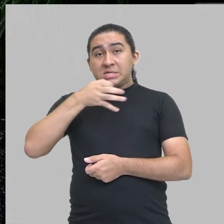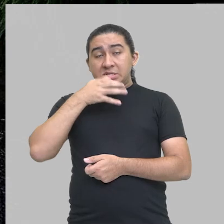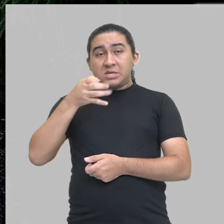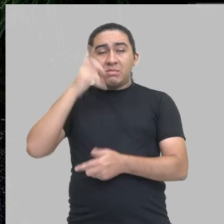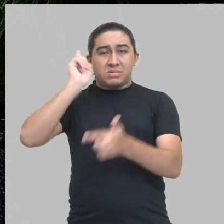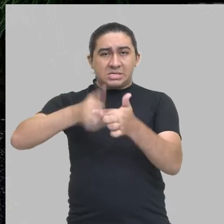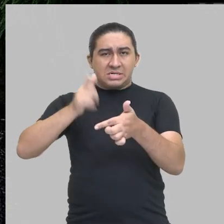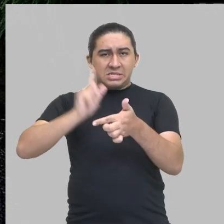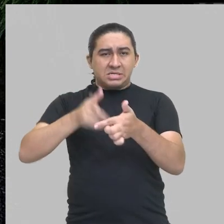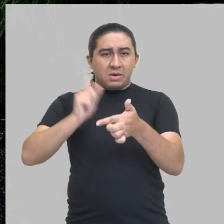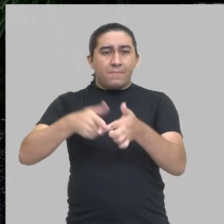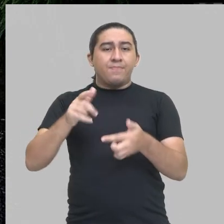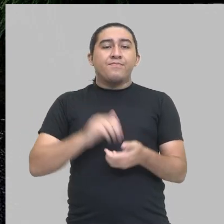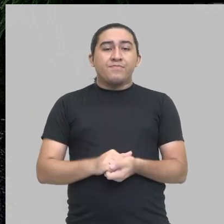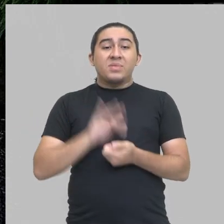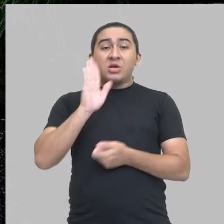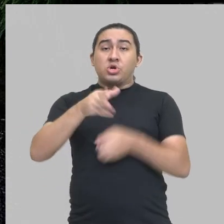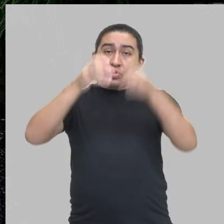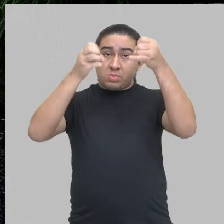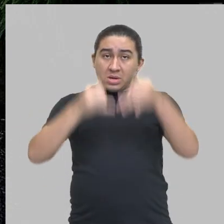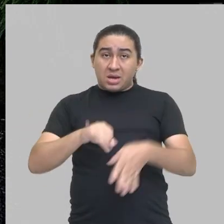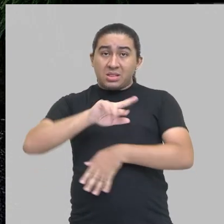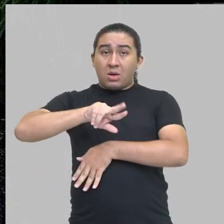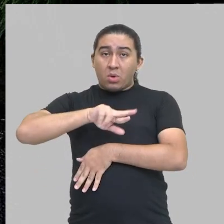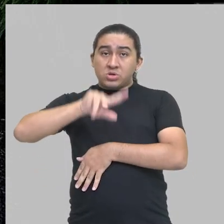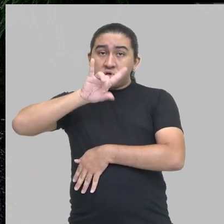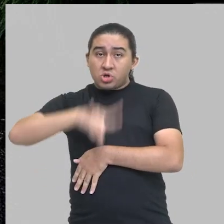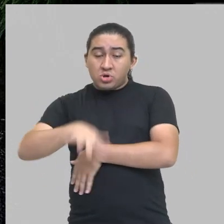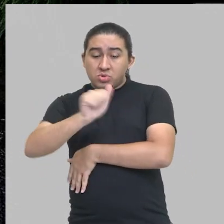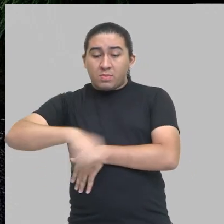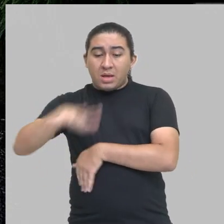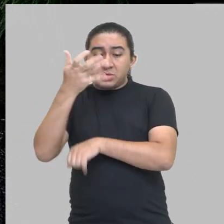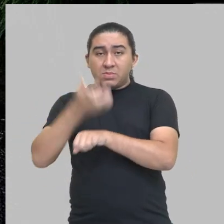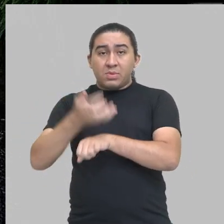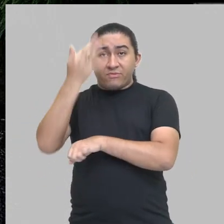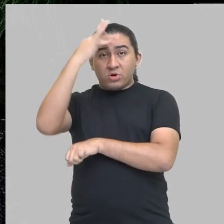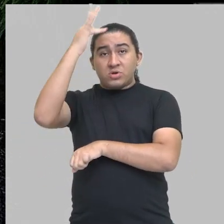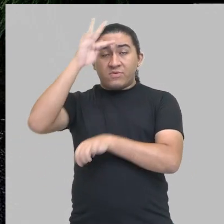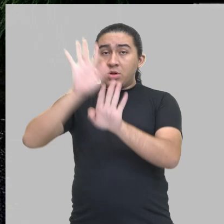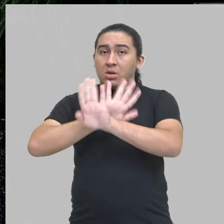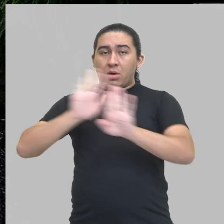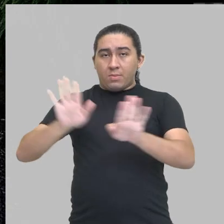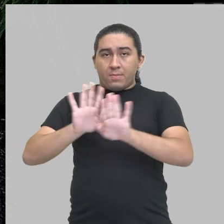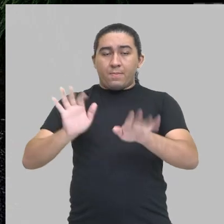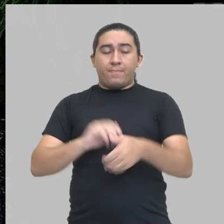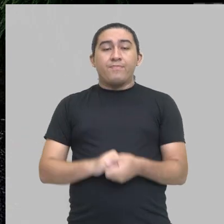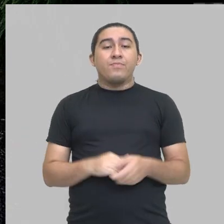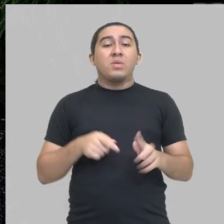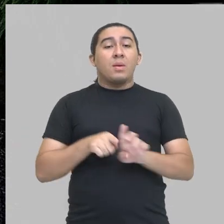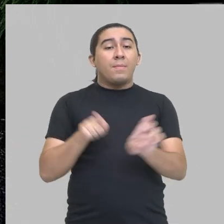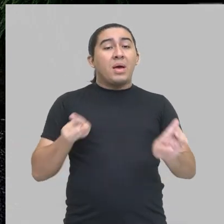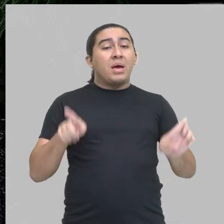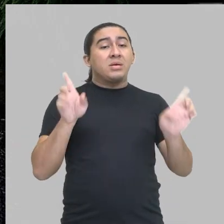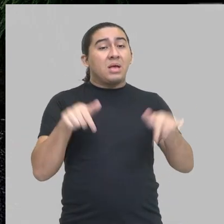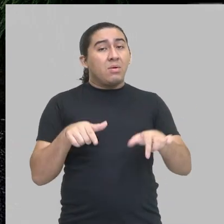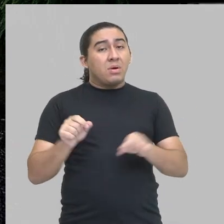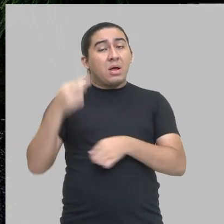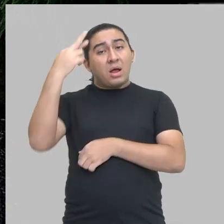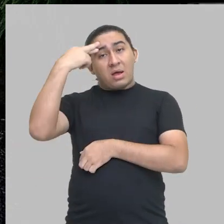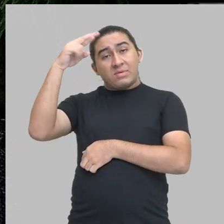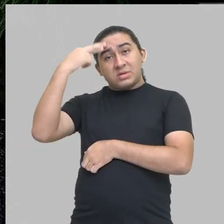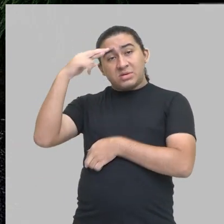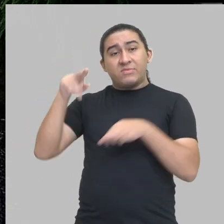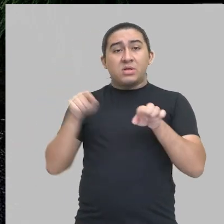é essa criticidade, como eu falei, ela não é exclusividade da filosofia, do pensamento filosófico, mas ela é mais